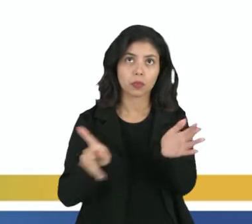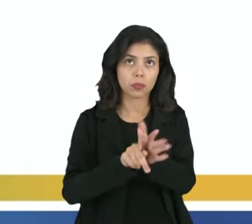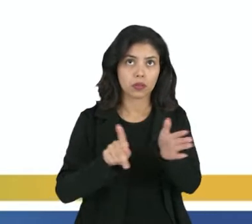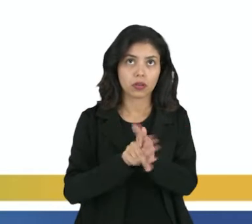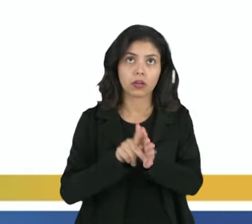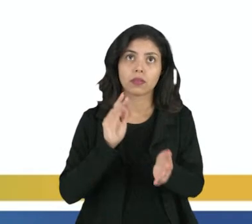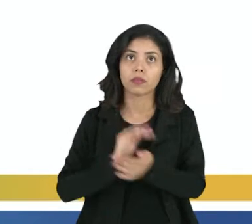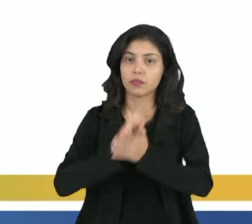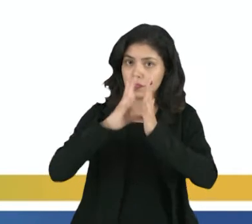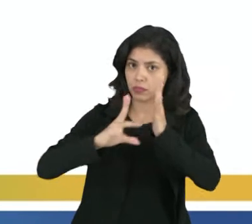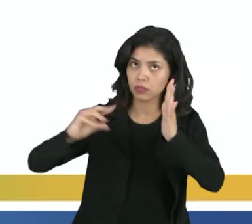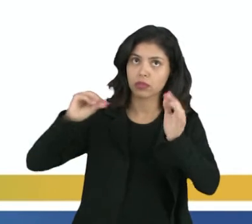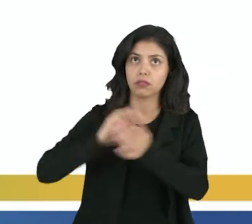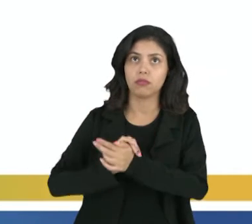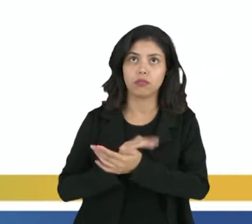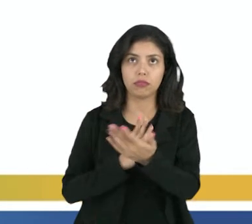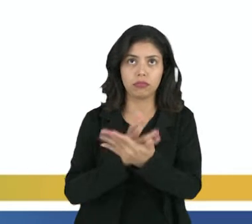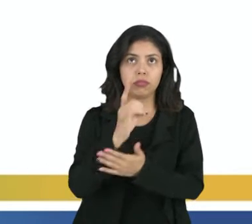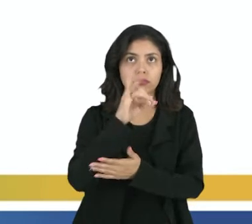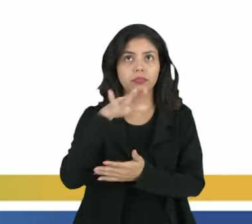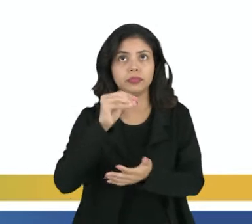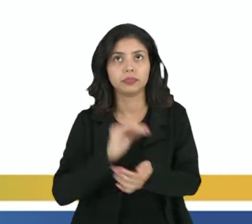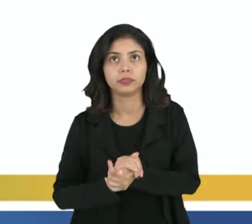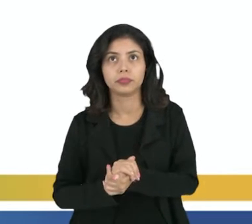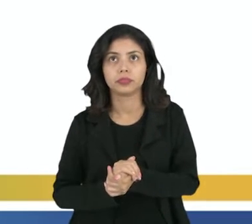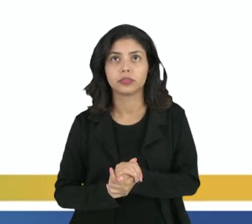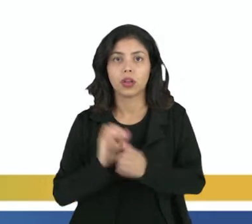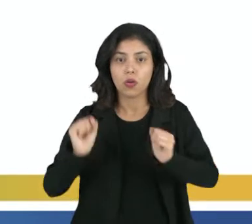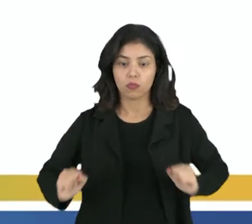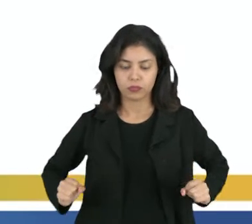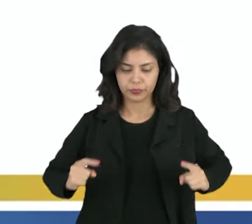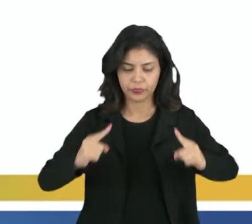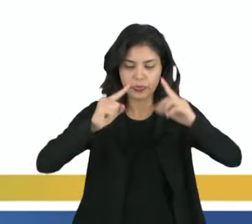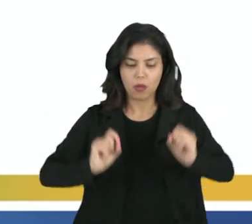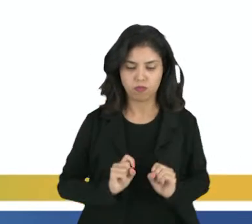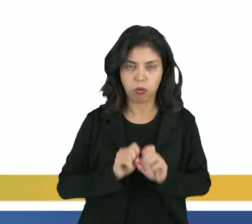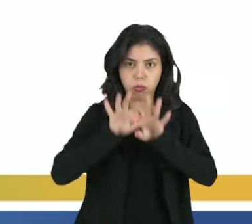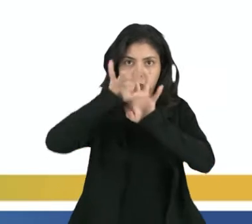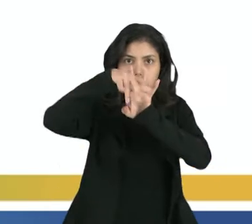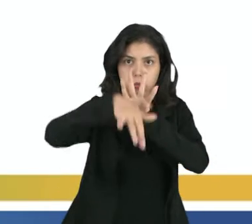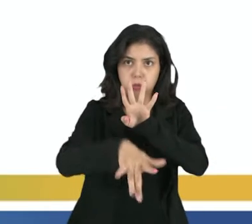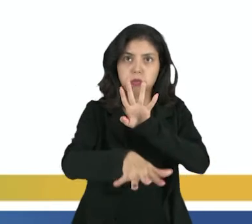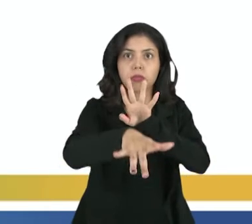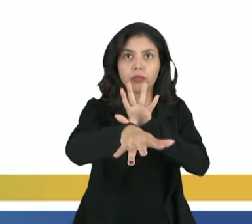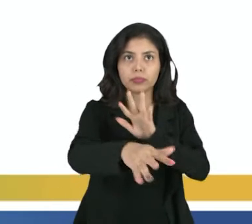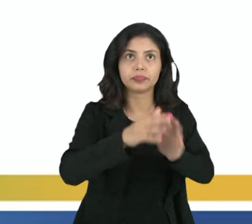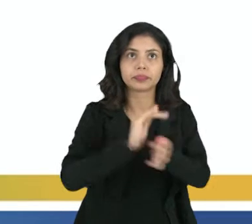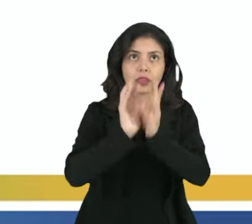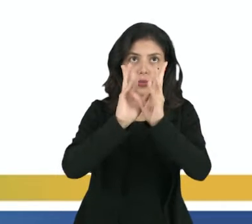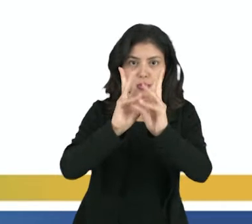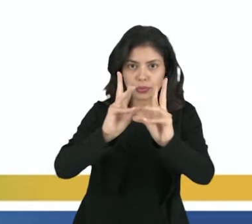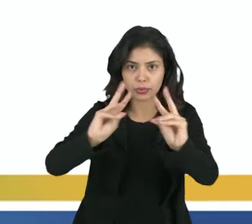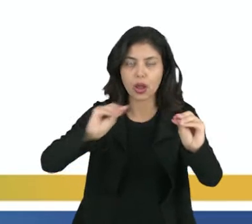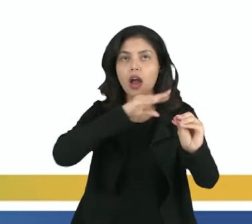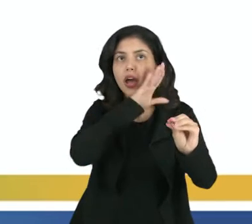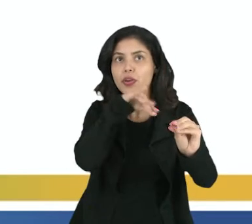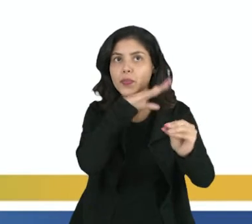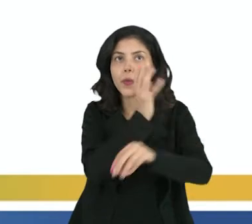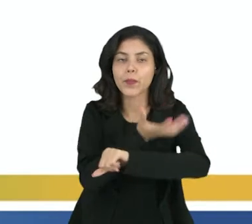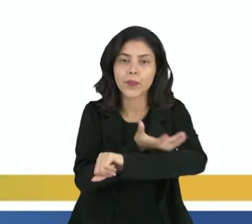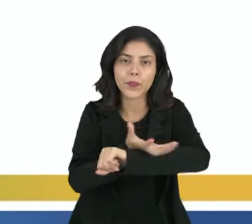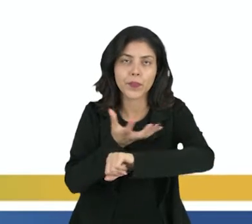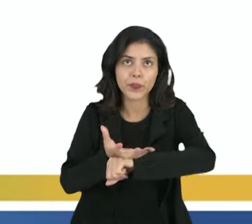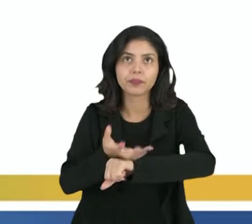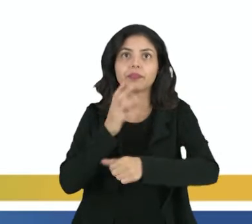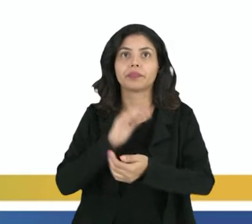fontes naturais de emissão do dióxido de enxofre são as erupções vulcânicas da decomposição de animais e vegetais